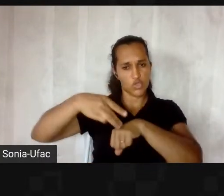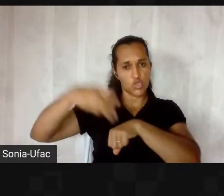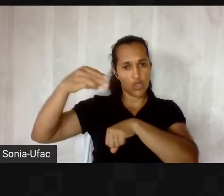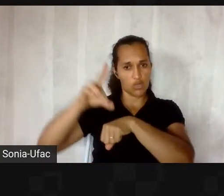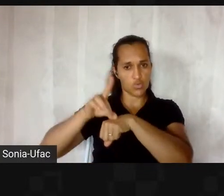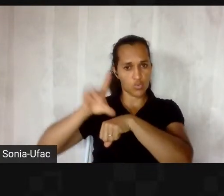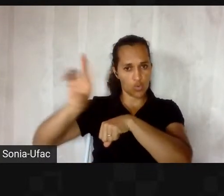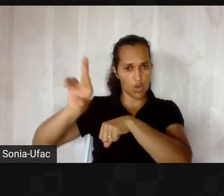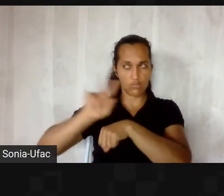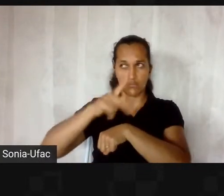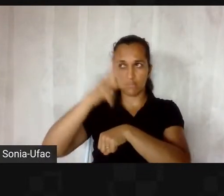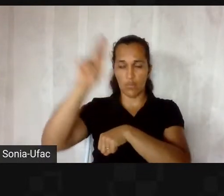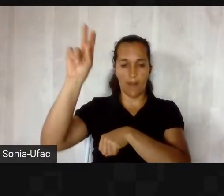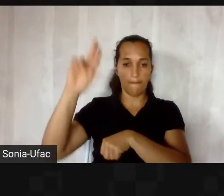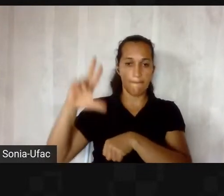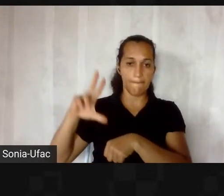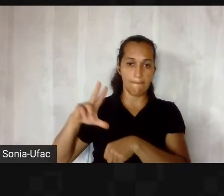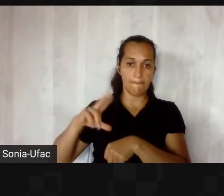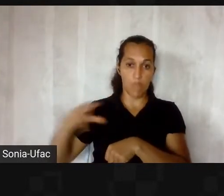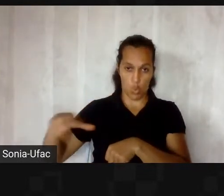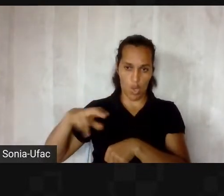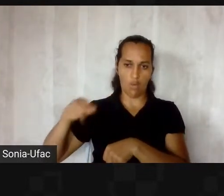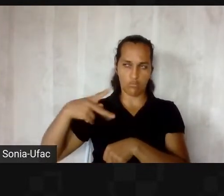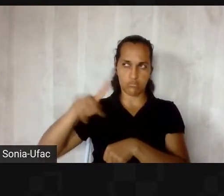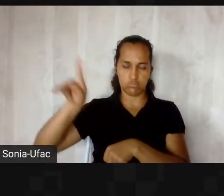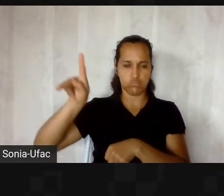do Porto, em Portugal.